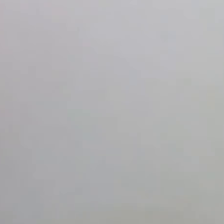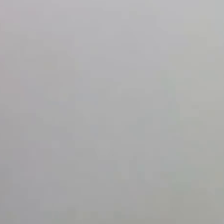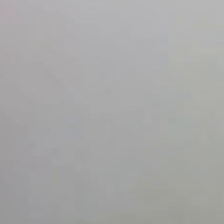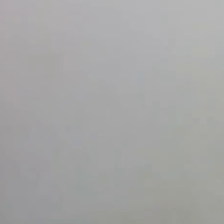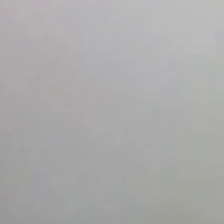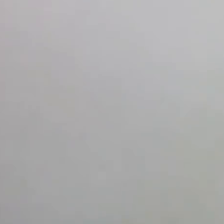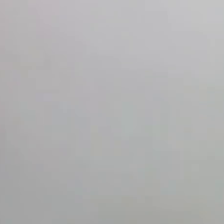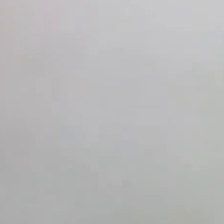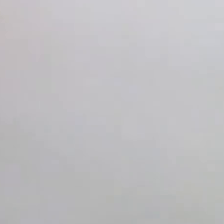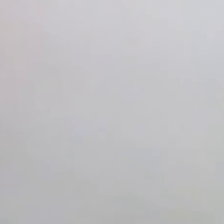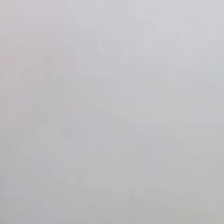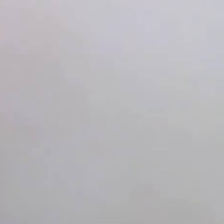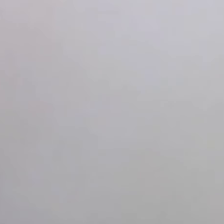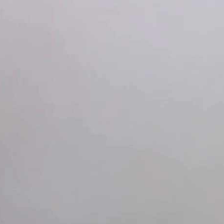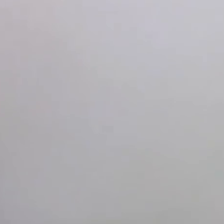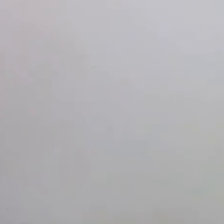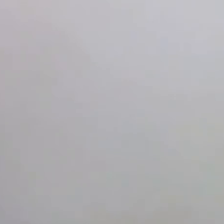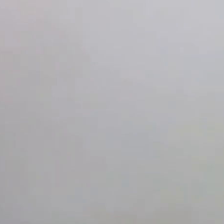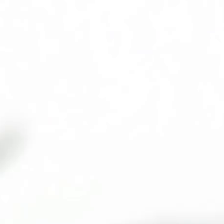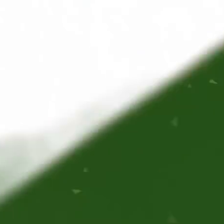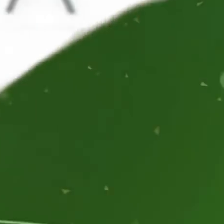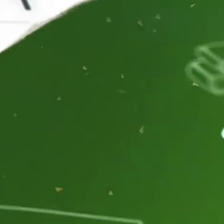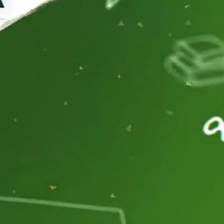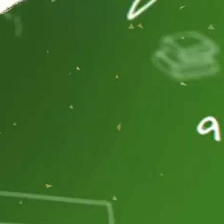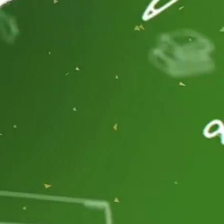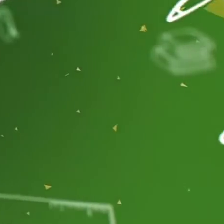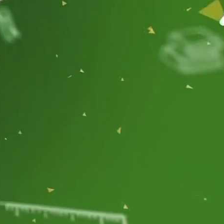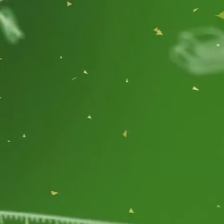gente se encontra. Tchau, tchau!